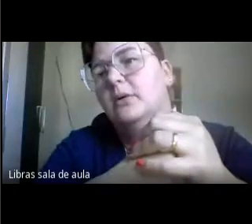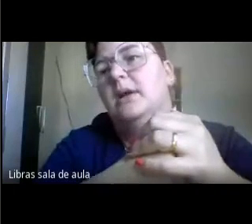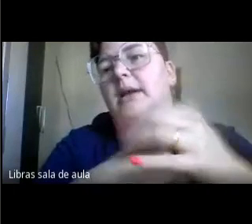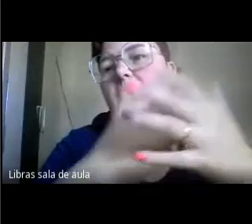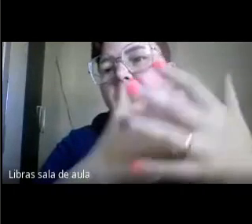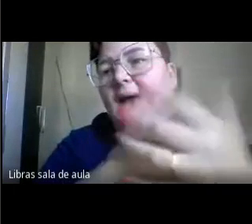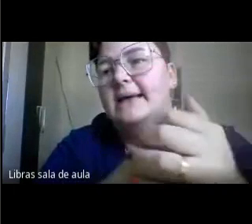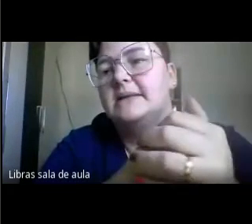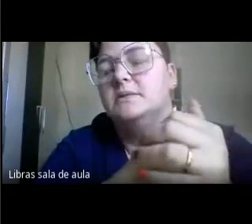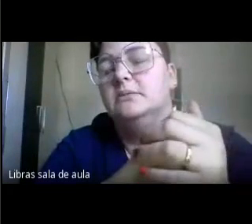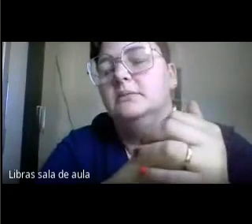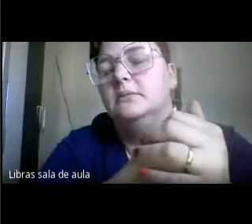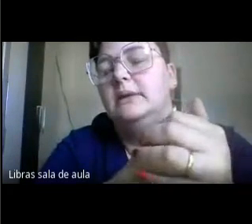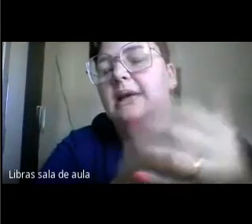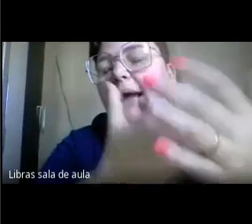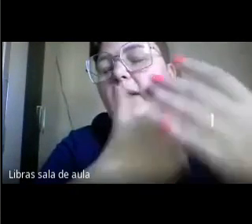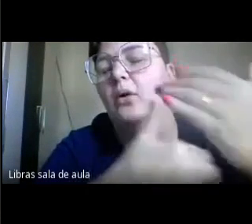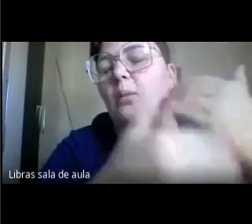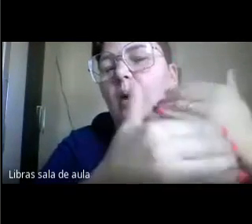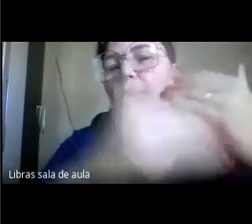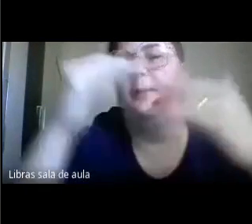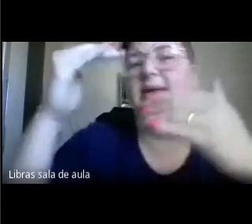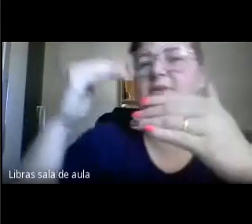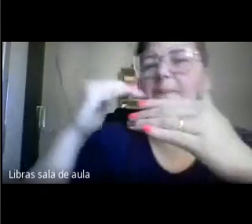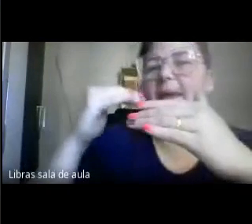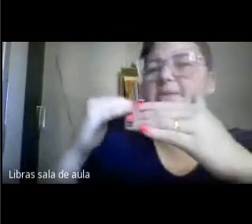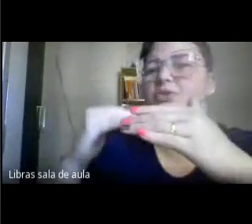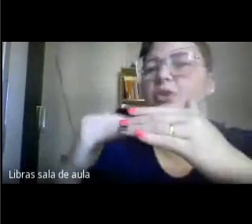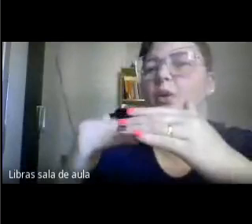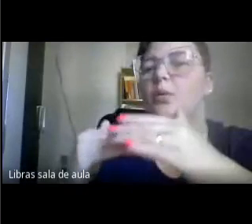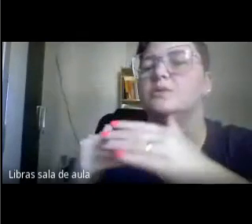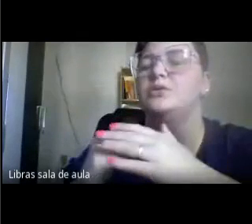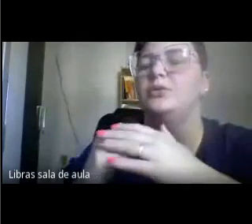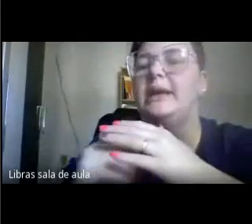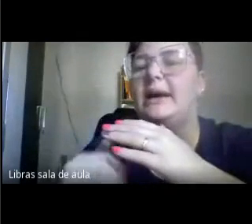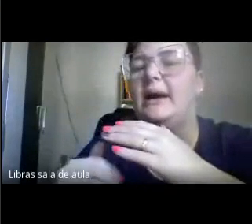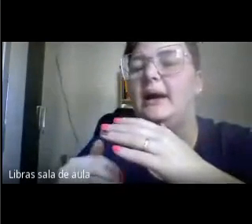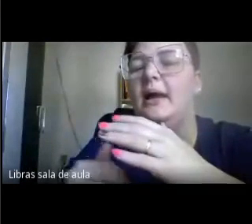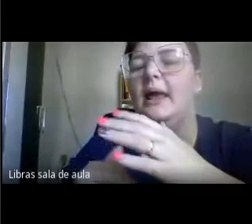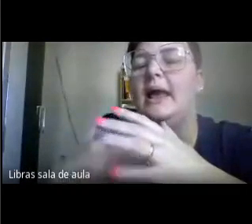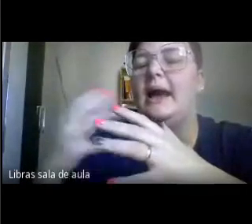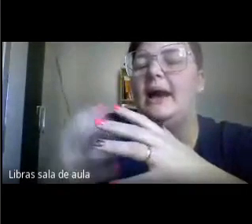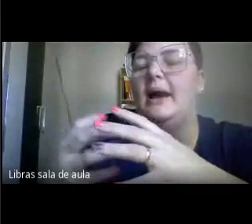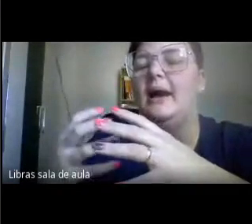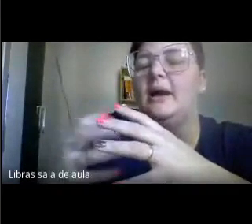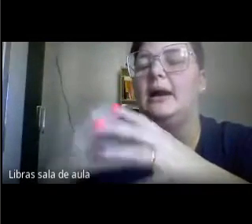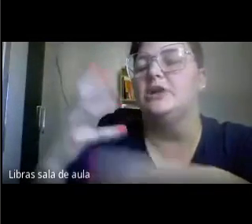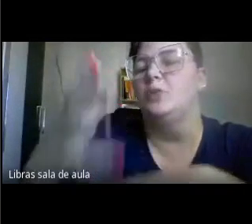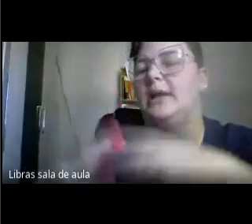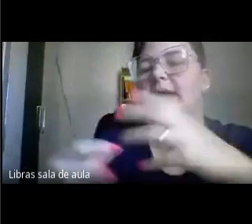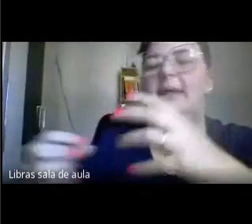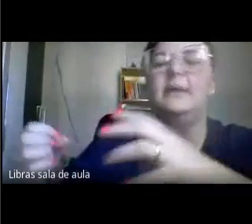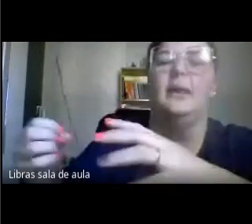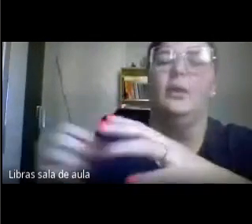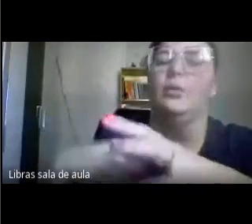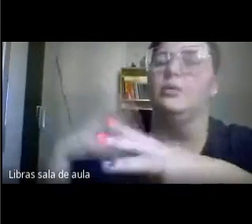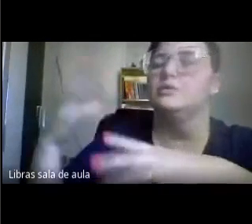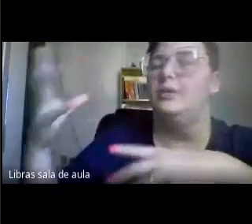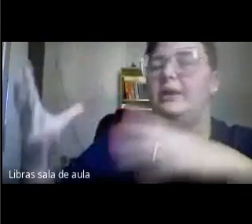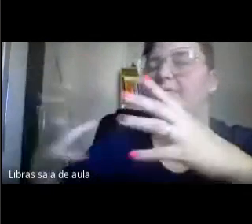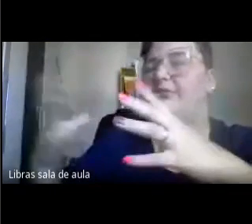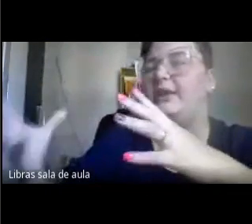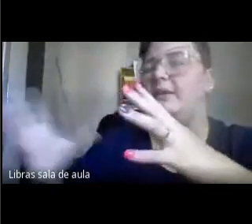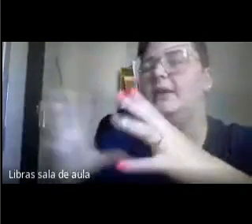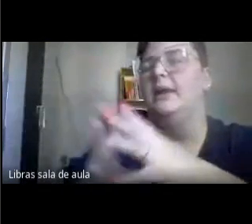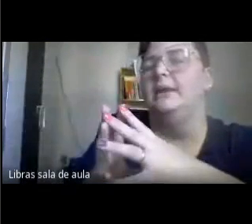livro impresso e aí como o passo a passo de como construir a Joaninha ou